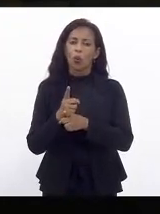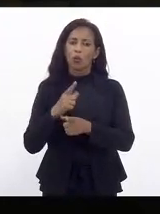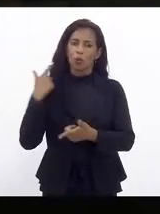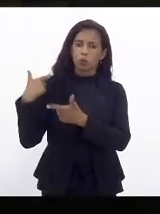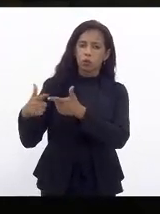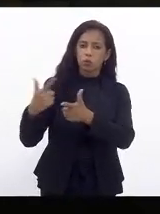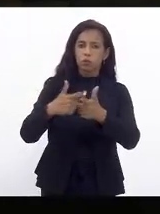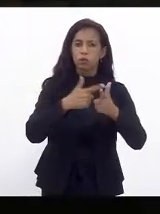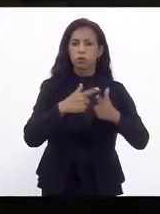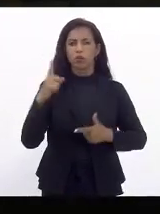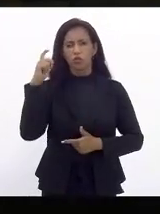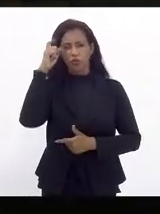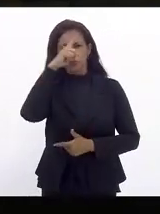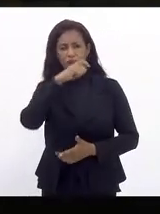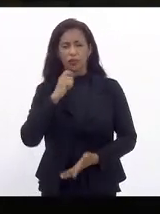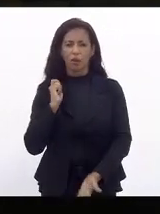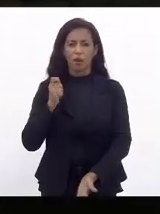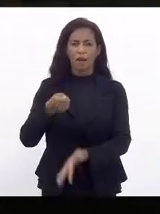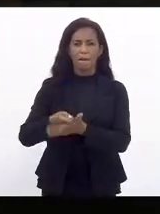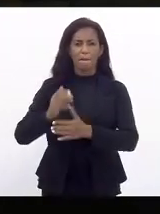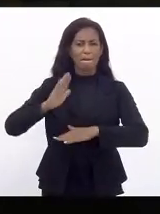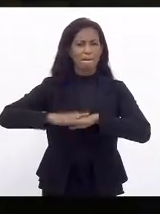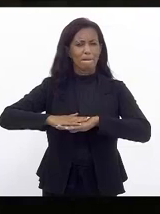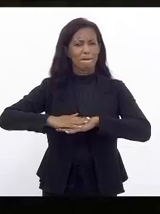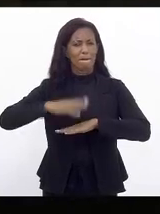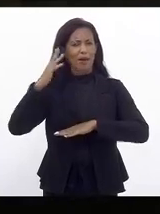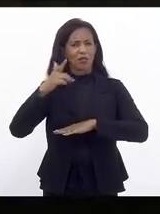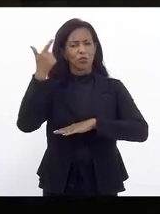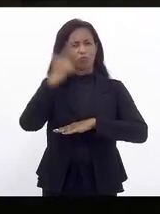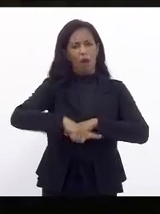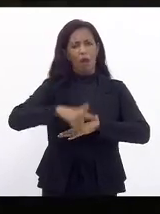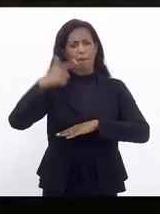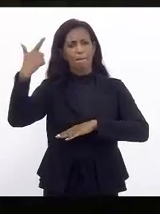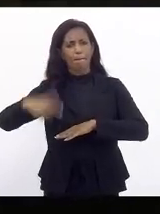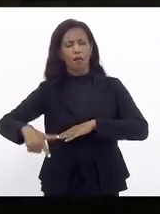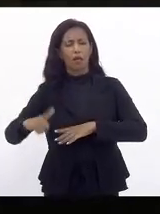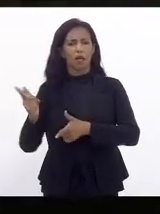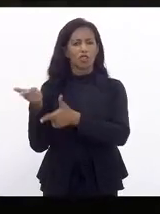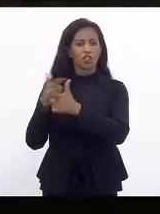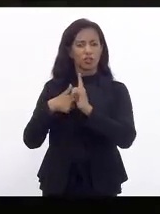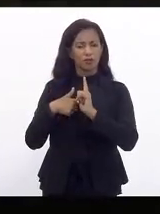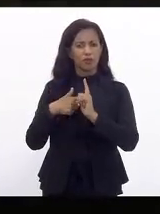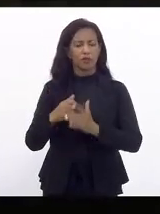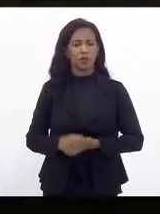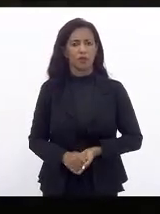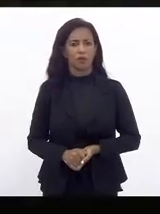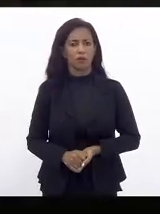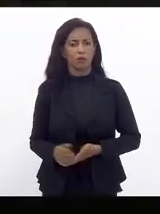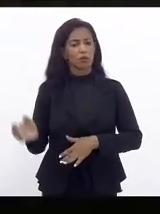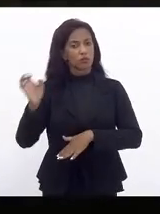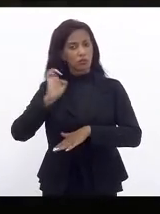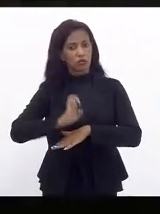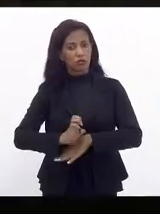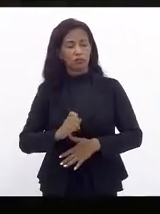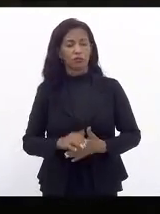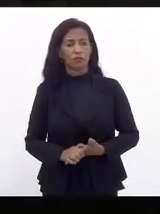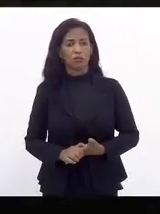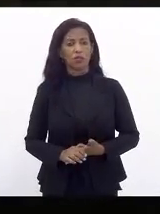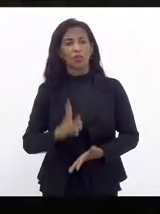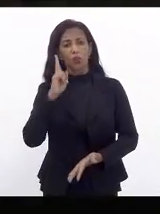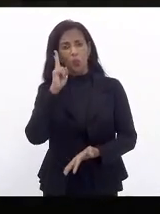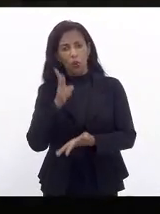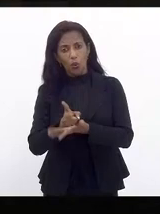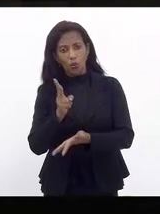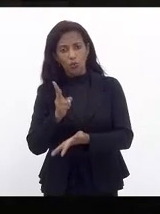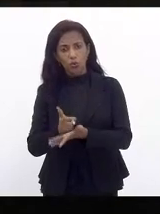neve. Já pagou mais de uma vez a dívida com o estado. E ainda